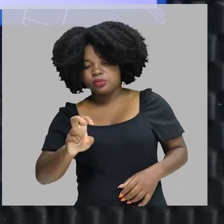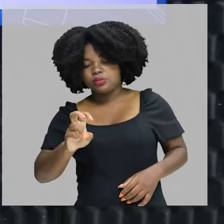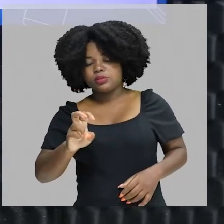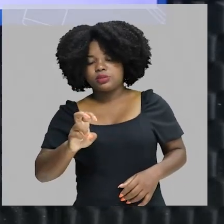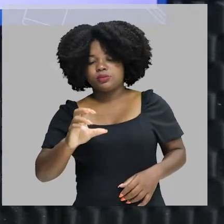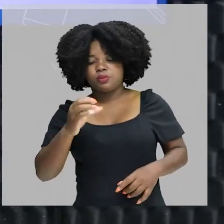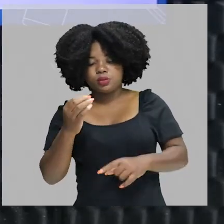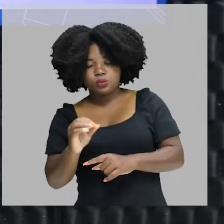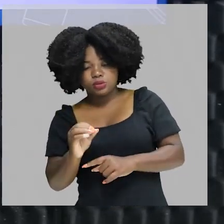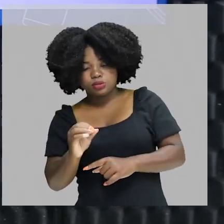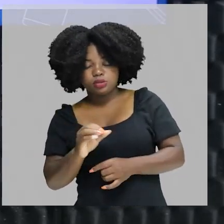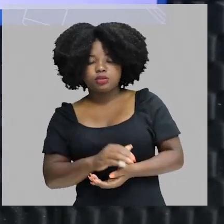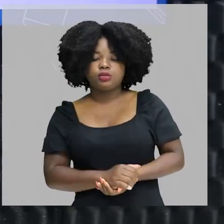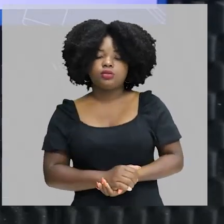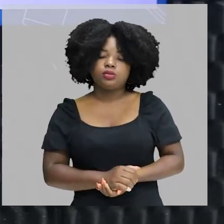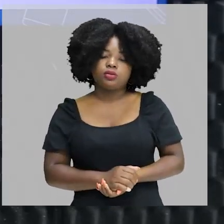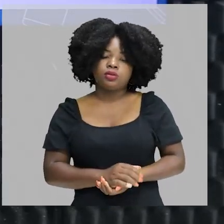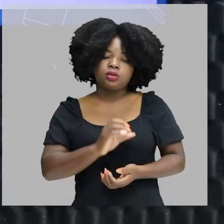o oxigênio,